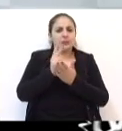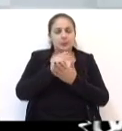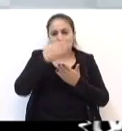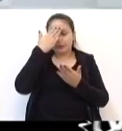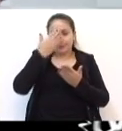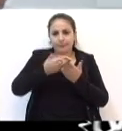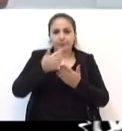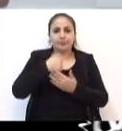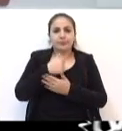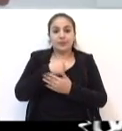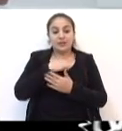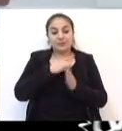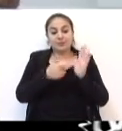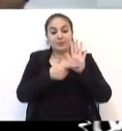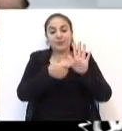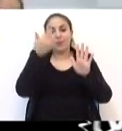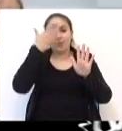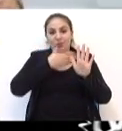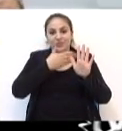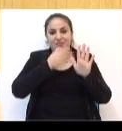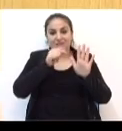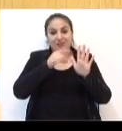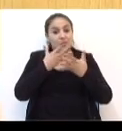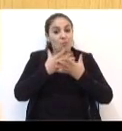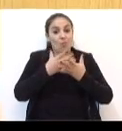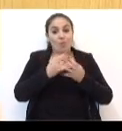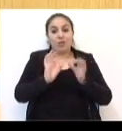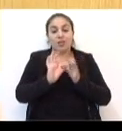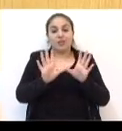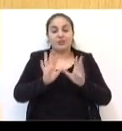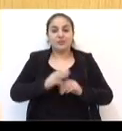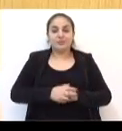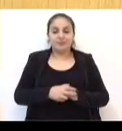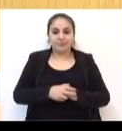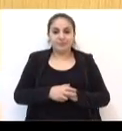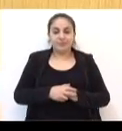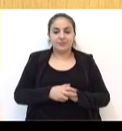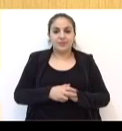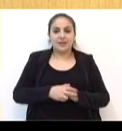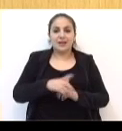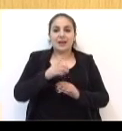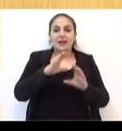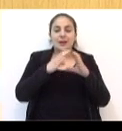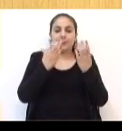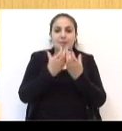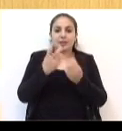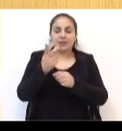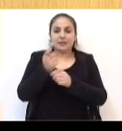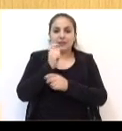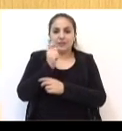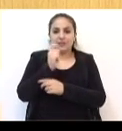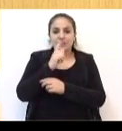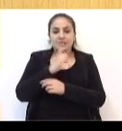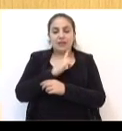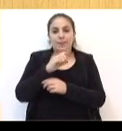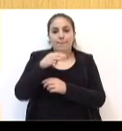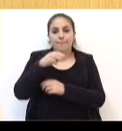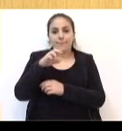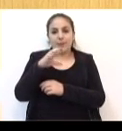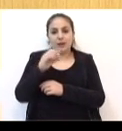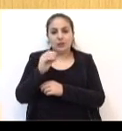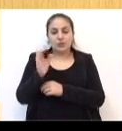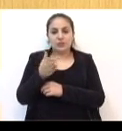mim. Está aqui a prova. Absolvido. O Câmara Entrevista desta quarta-feira tem o vereador Marcos da Silva